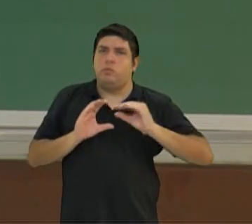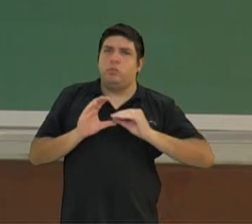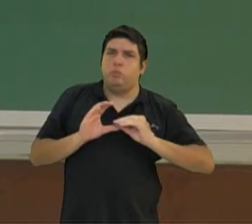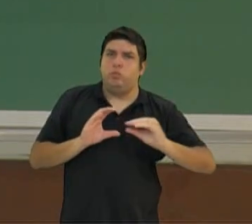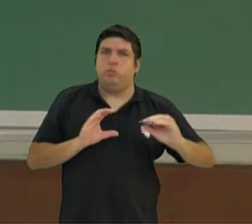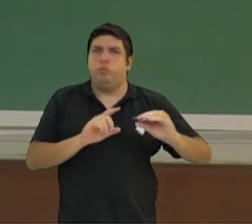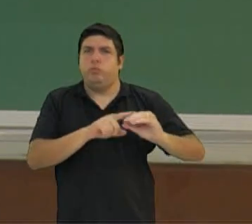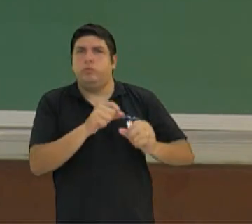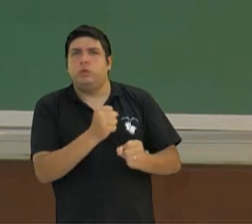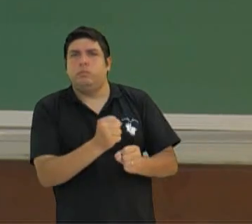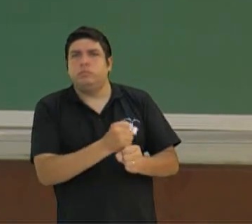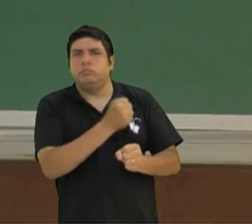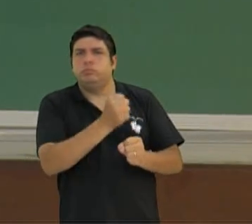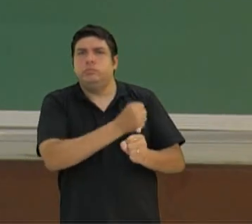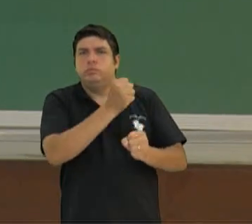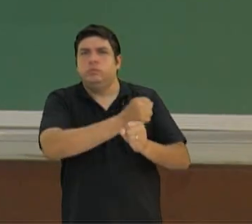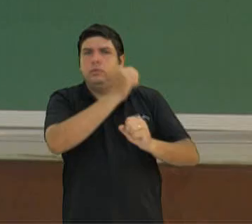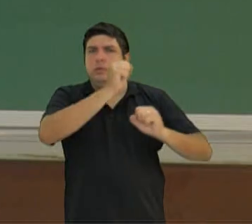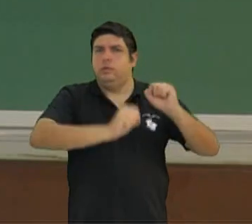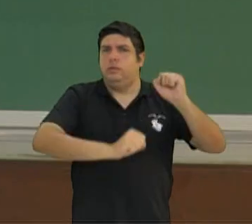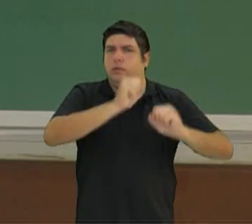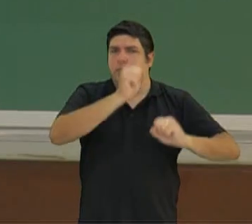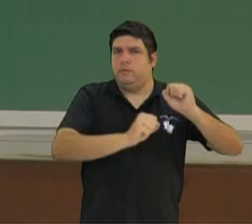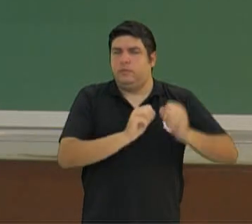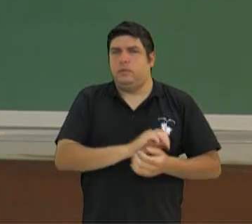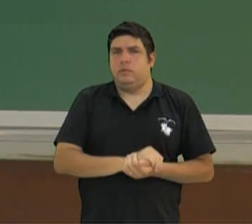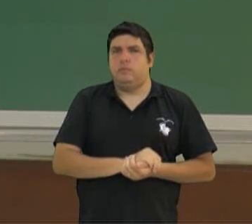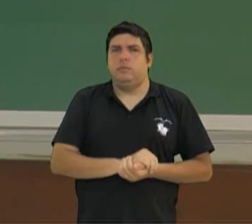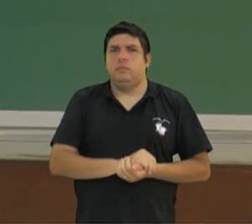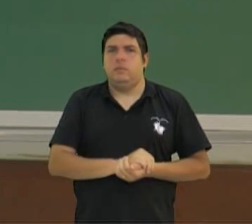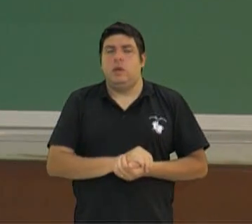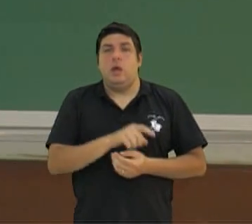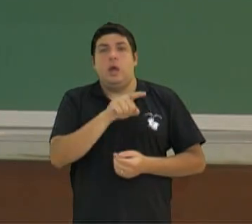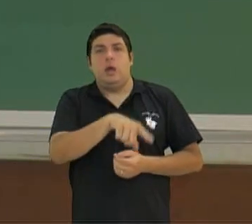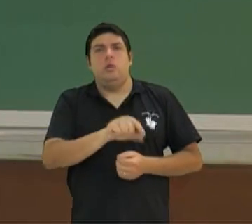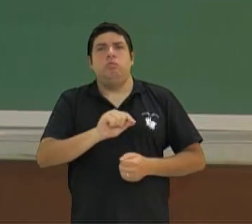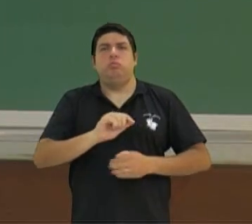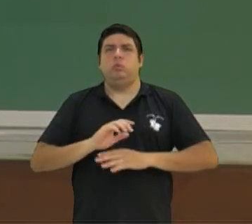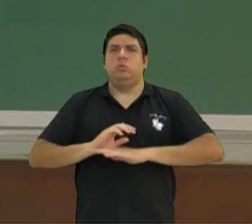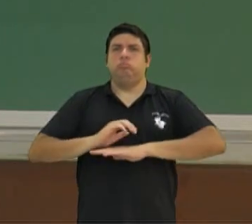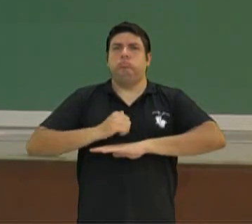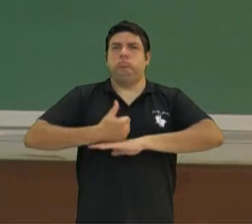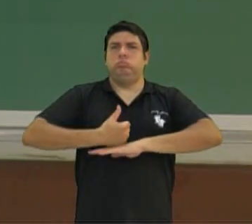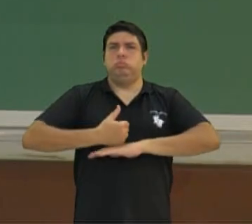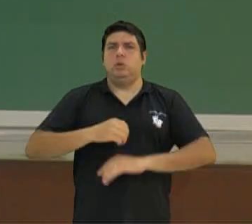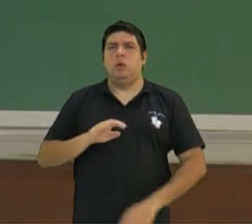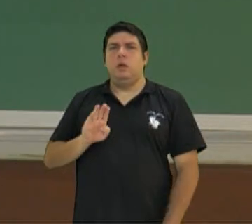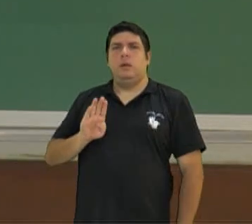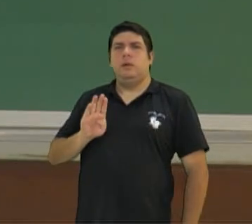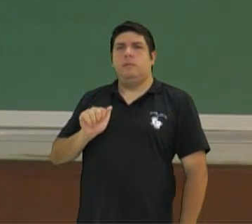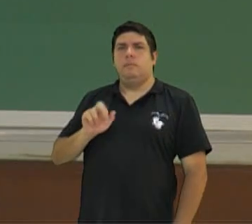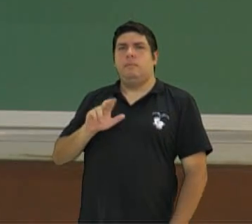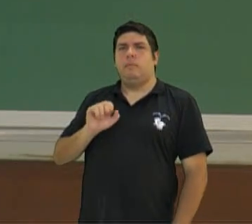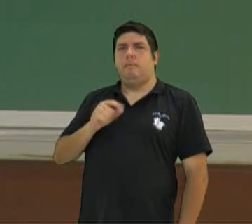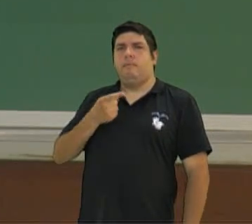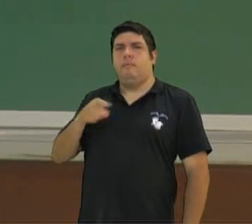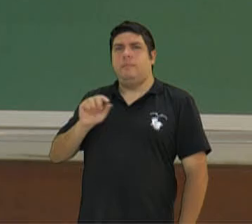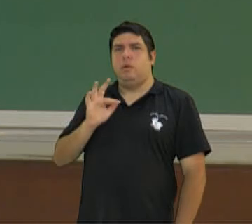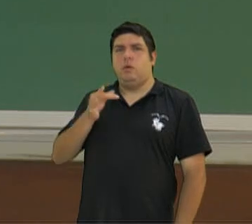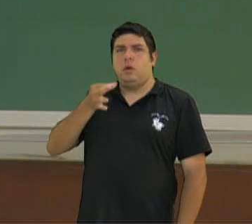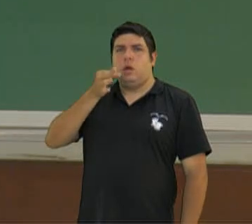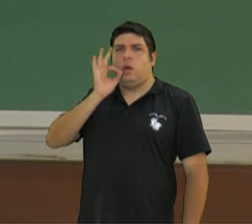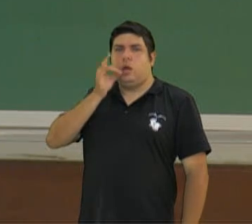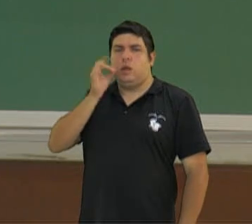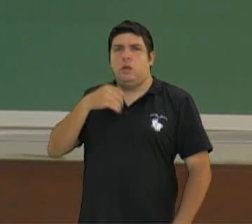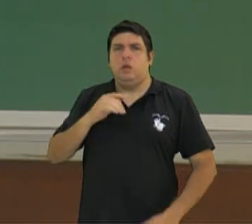das primeiras fábricas do Brasil. Eram os barões do café que tinham esses recursos acumulados. Em que região